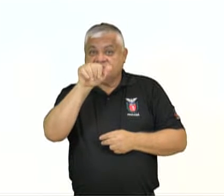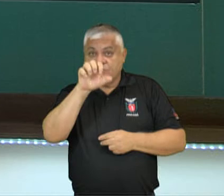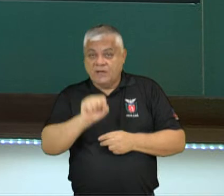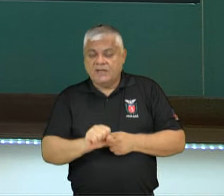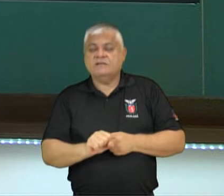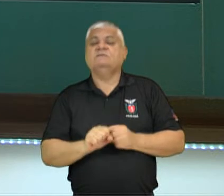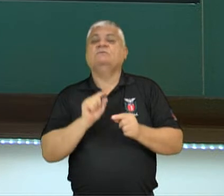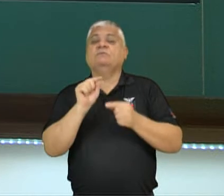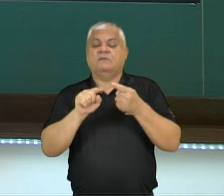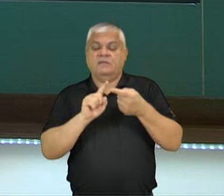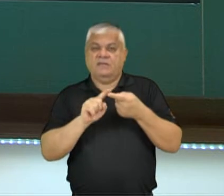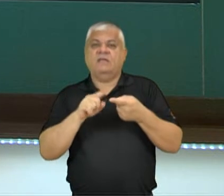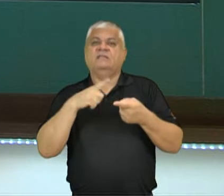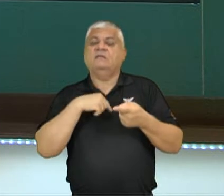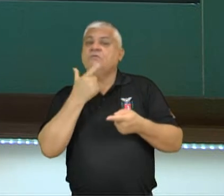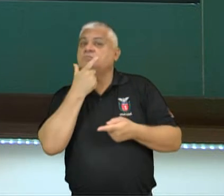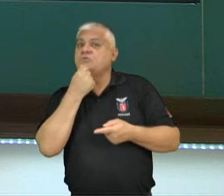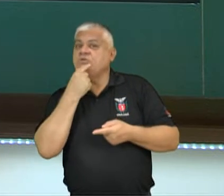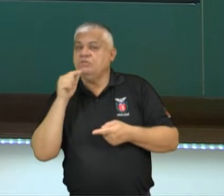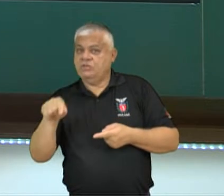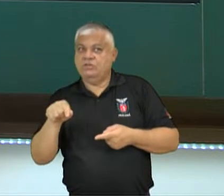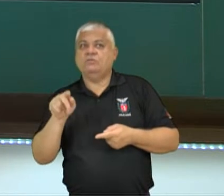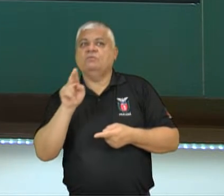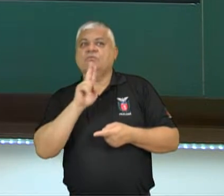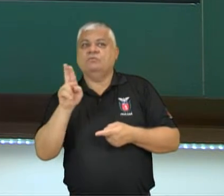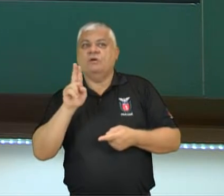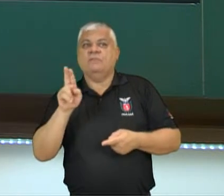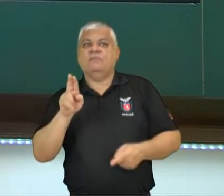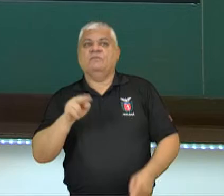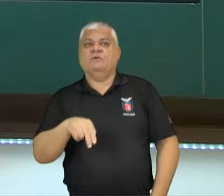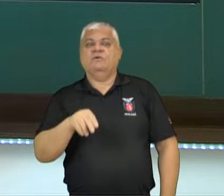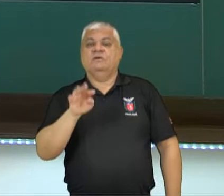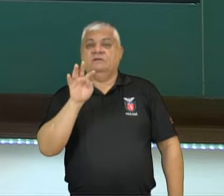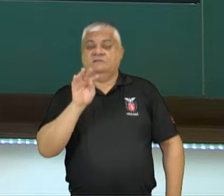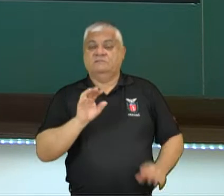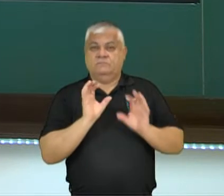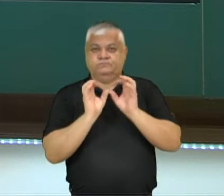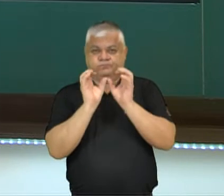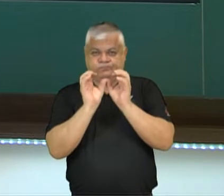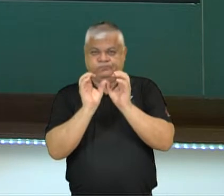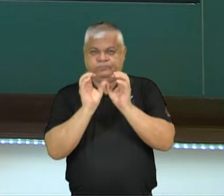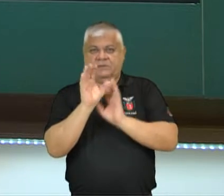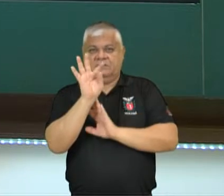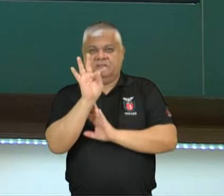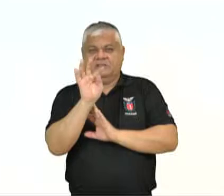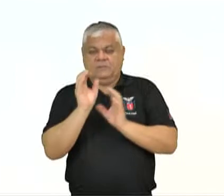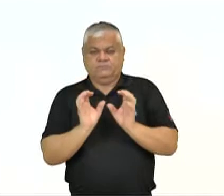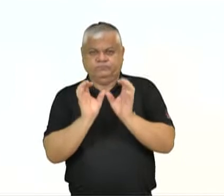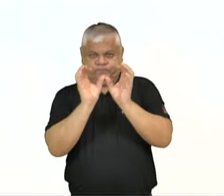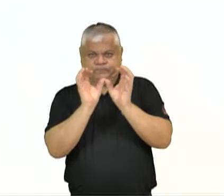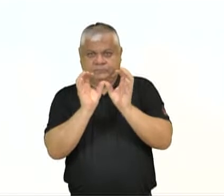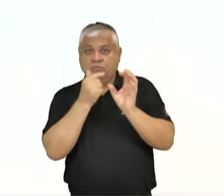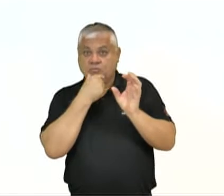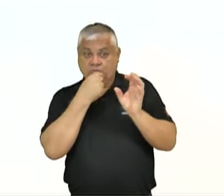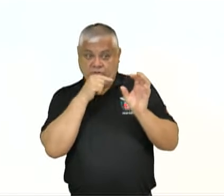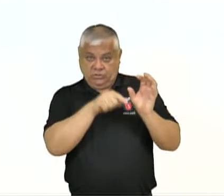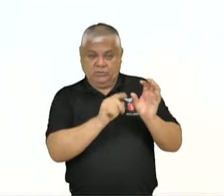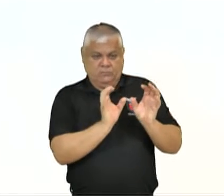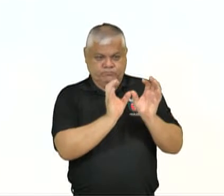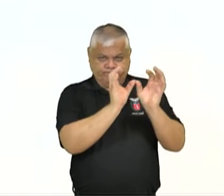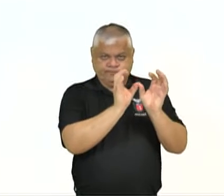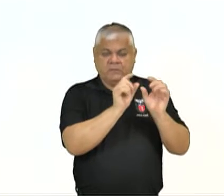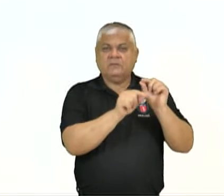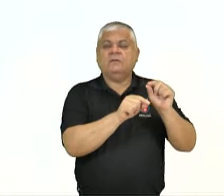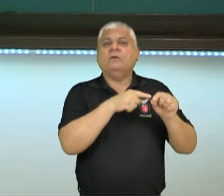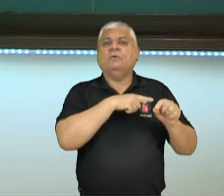hormônios sexuais? Nos meninos, esses hormônios são produzidos nos testículos e esse hormônio dos